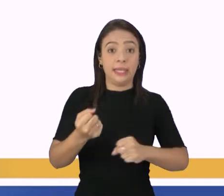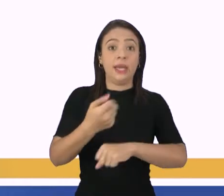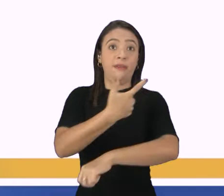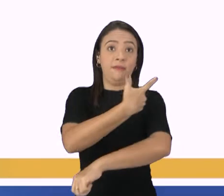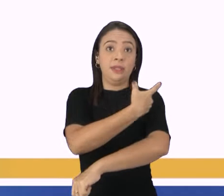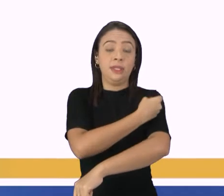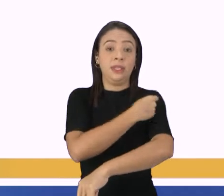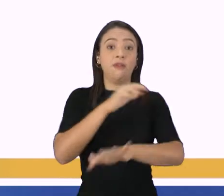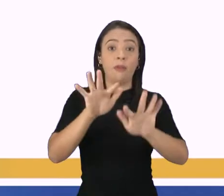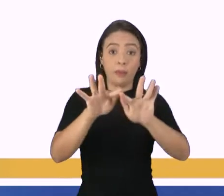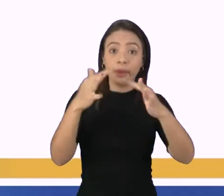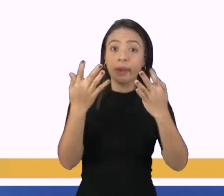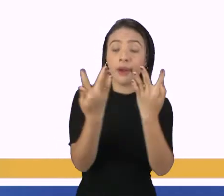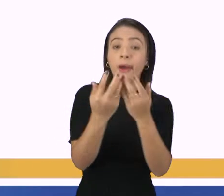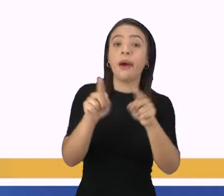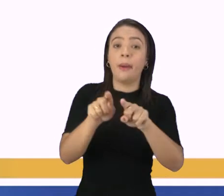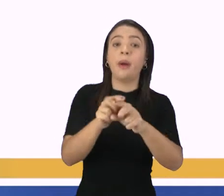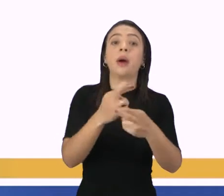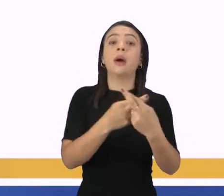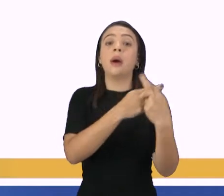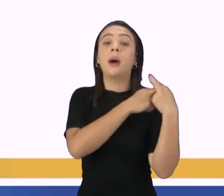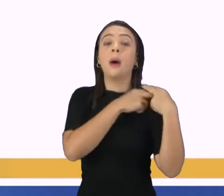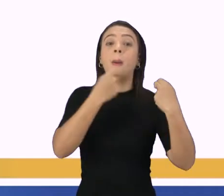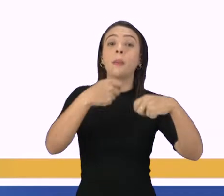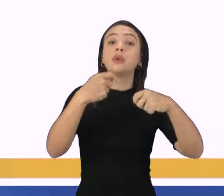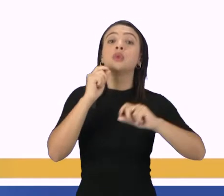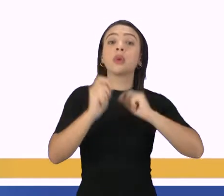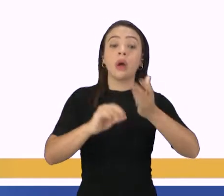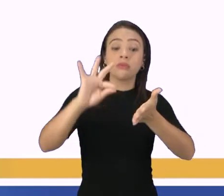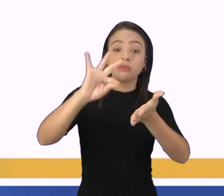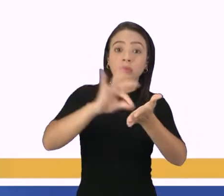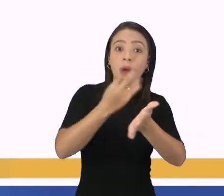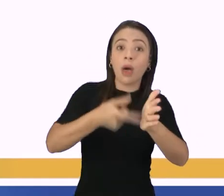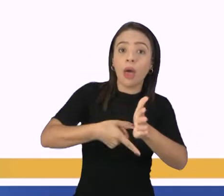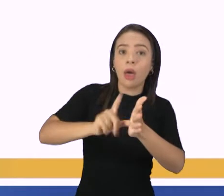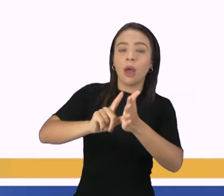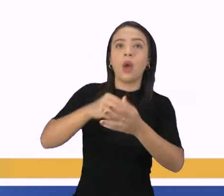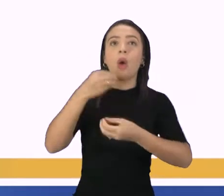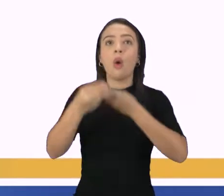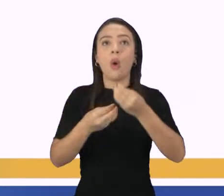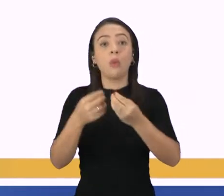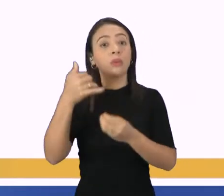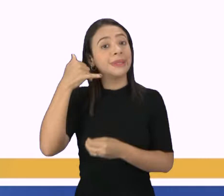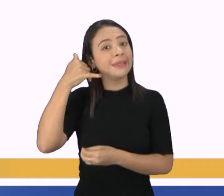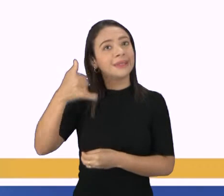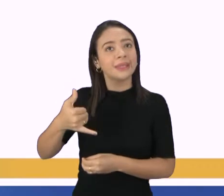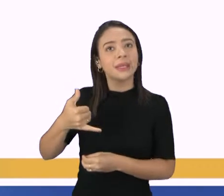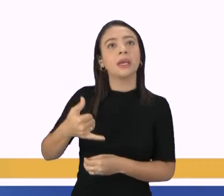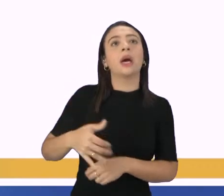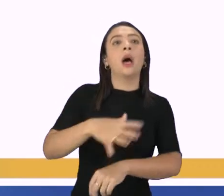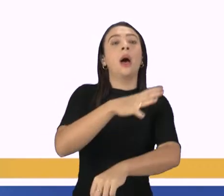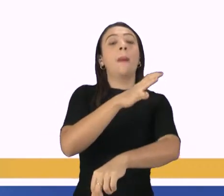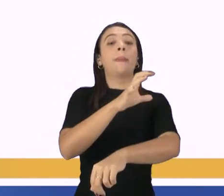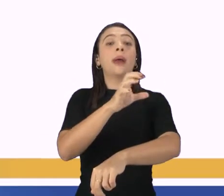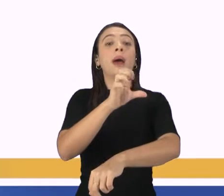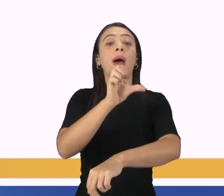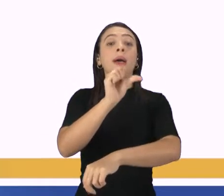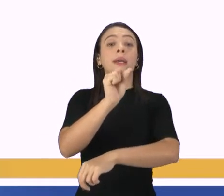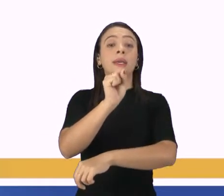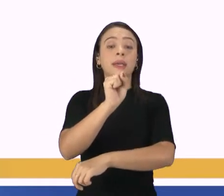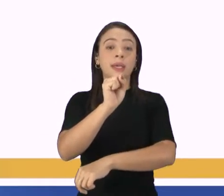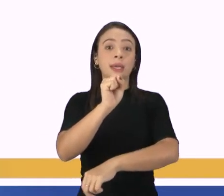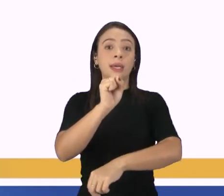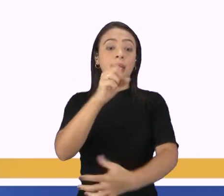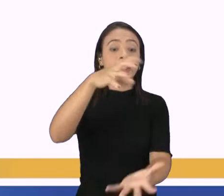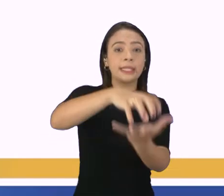ou responsáveis devem fazer um pré-cadastro, ligando para a Secretaria Municipal de Saúde do